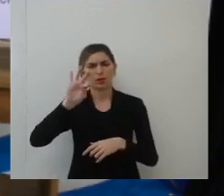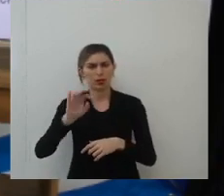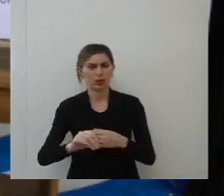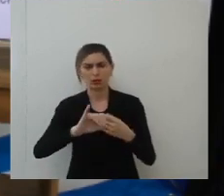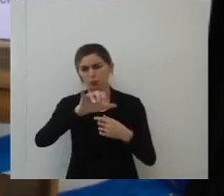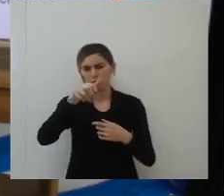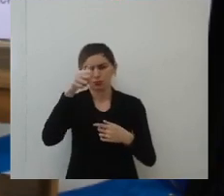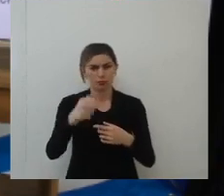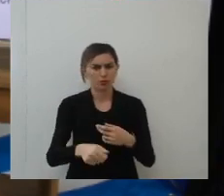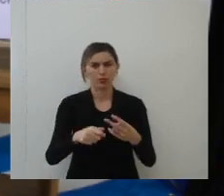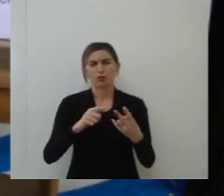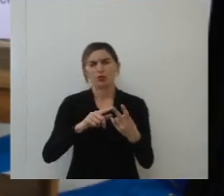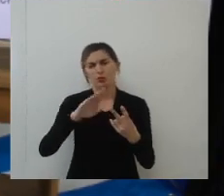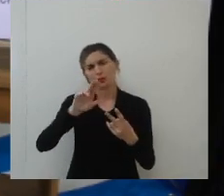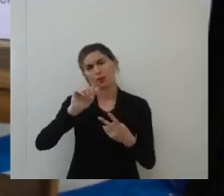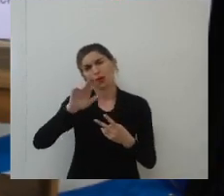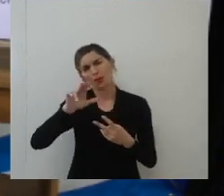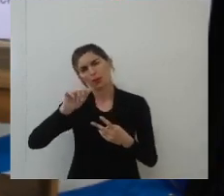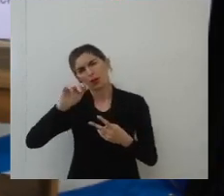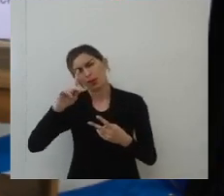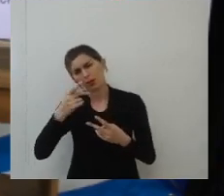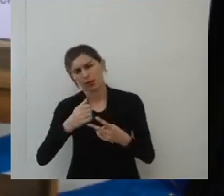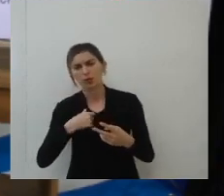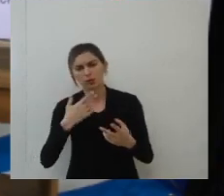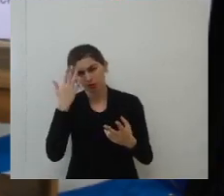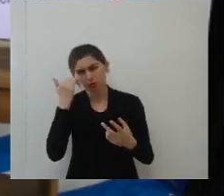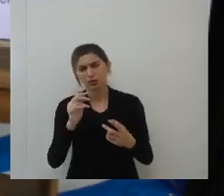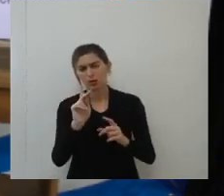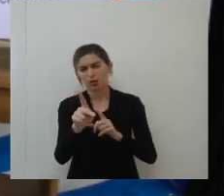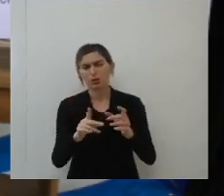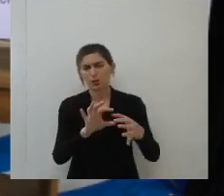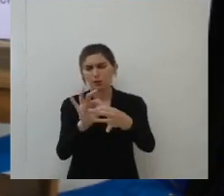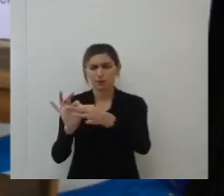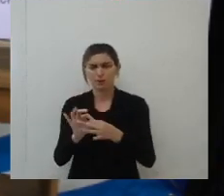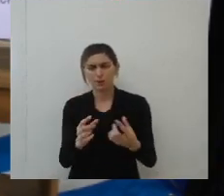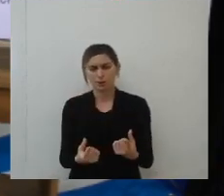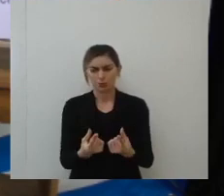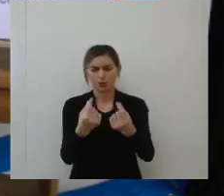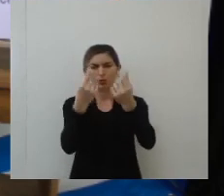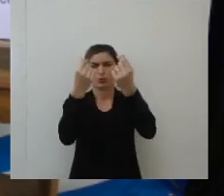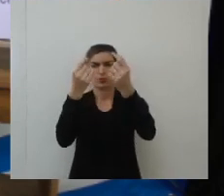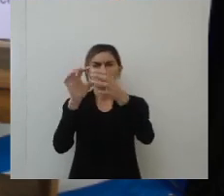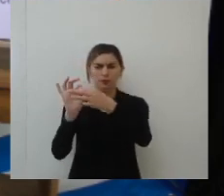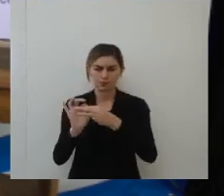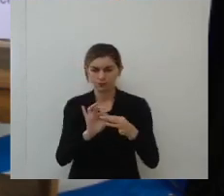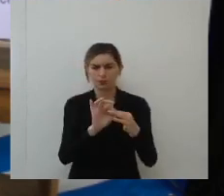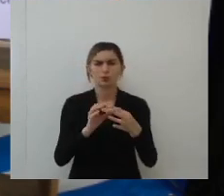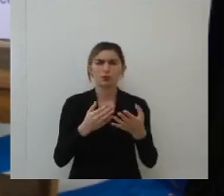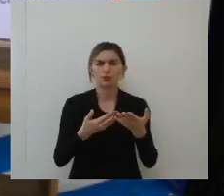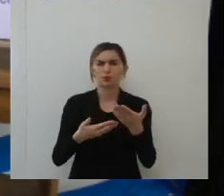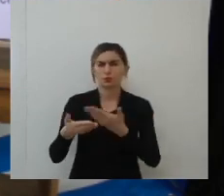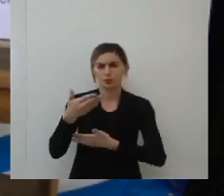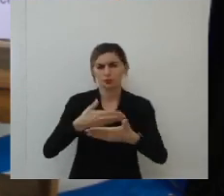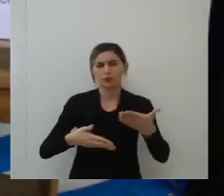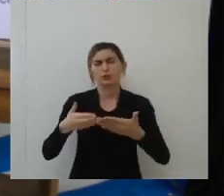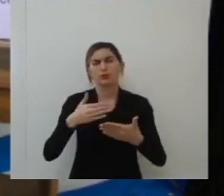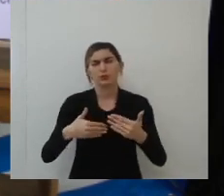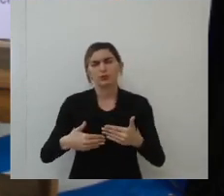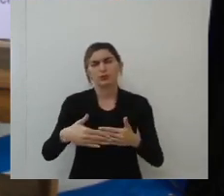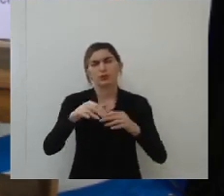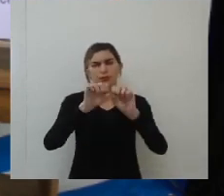Barbalha, mas eu sei que as cidades elas têm uma economia interligada, né, e que estão ali distribuídas a partir